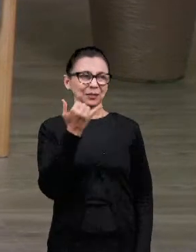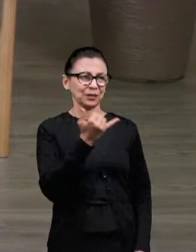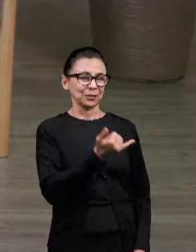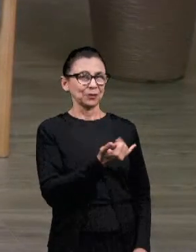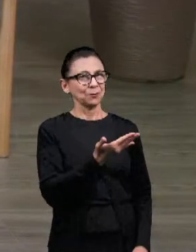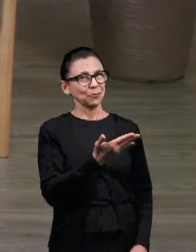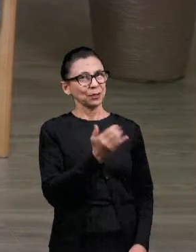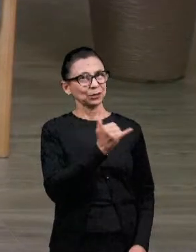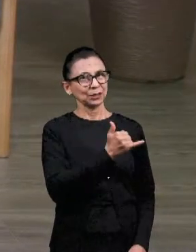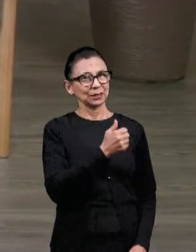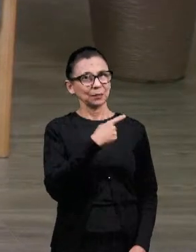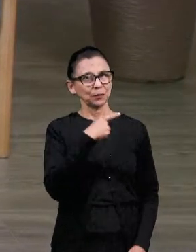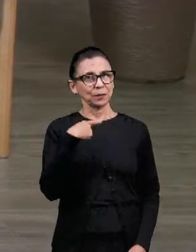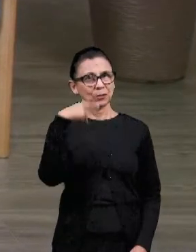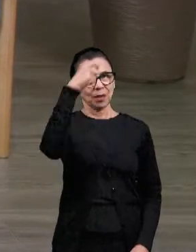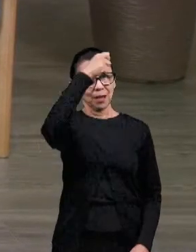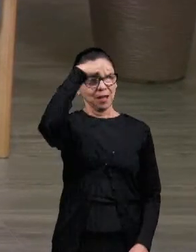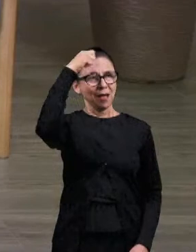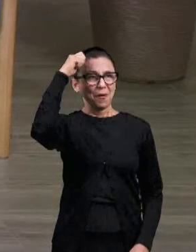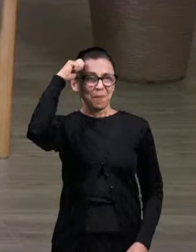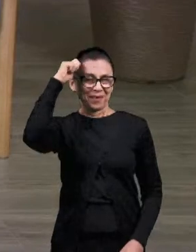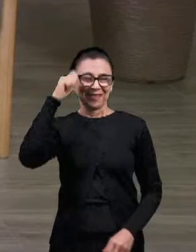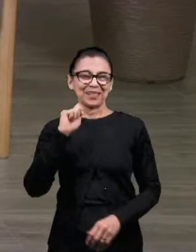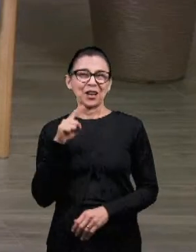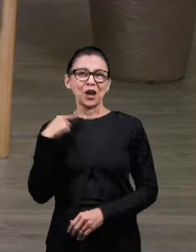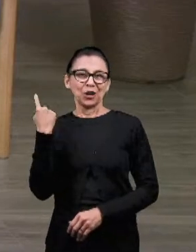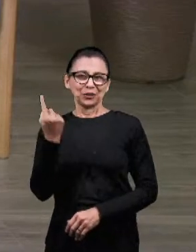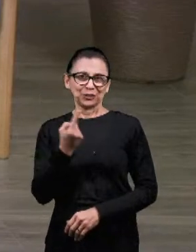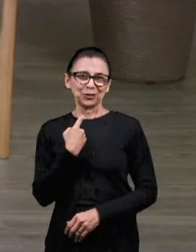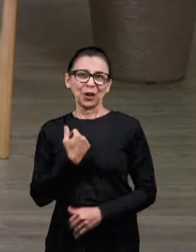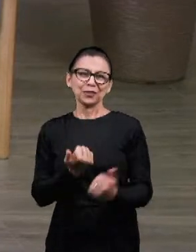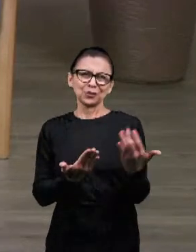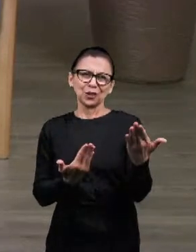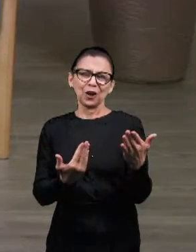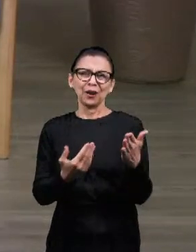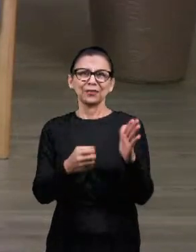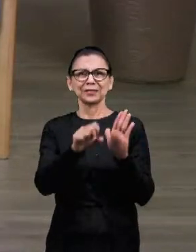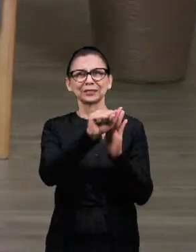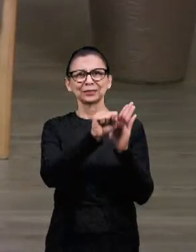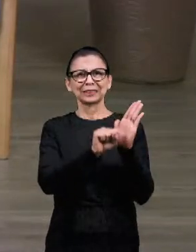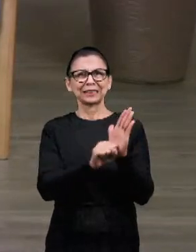que nossa juventude também foi no século passado. Foi. Então,